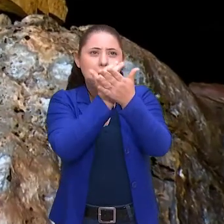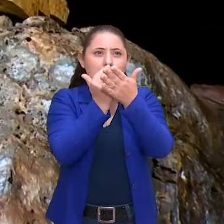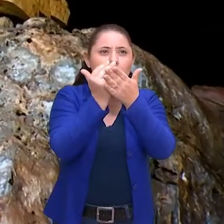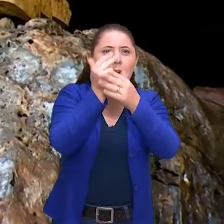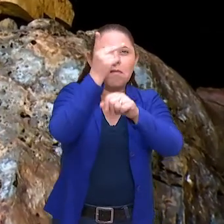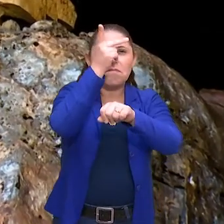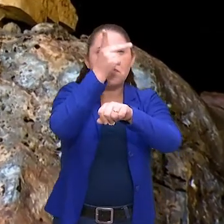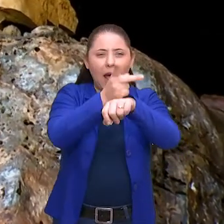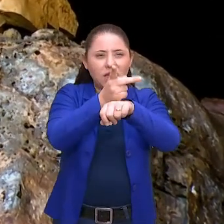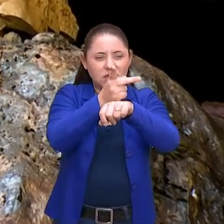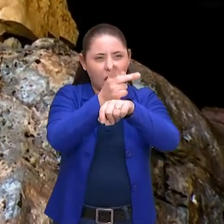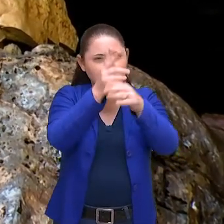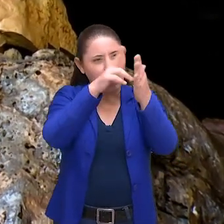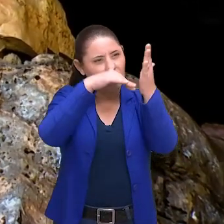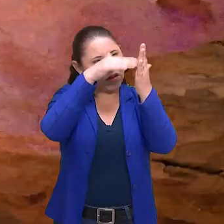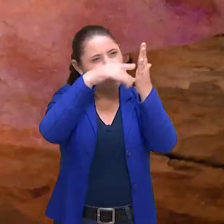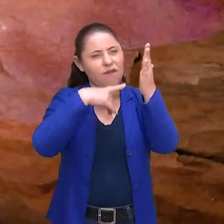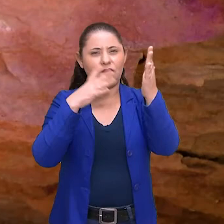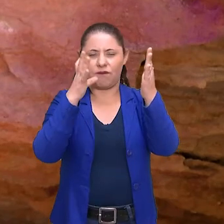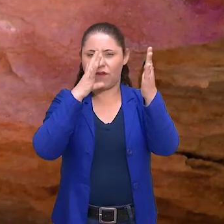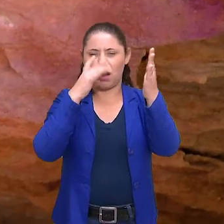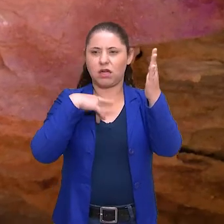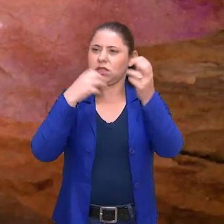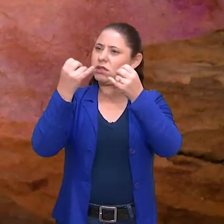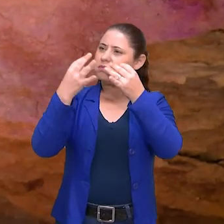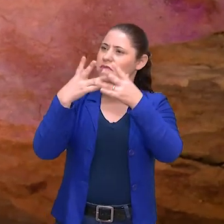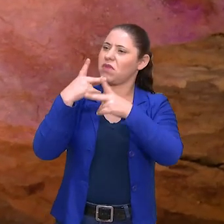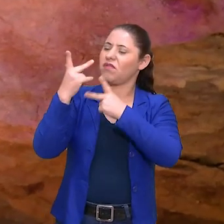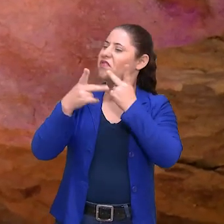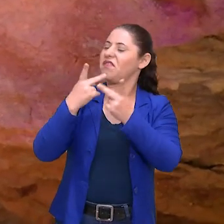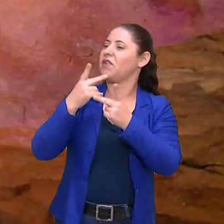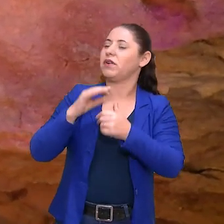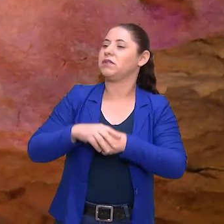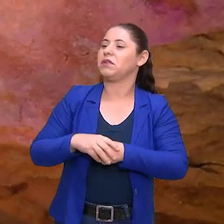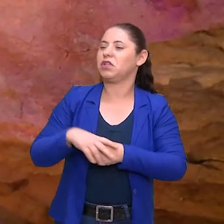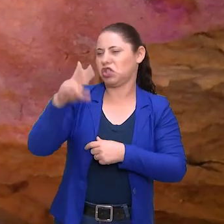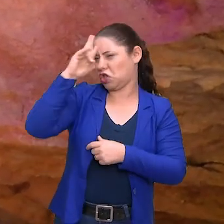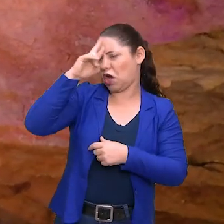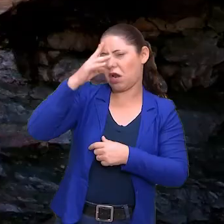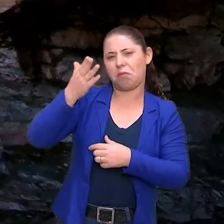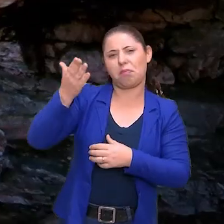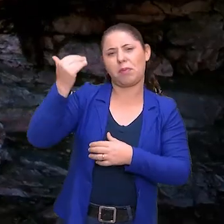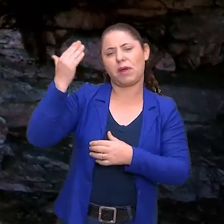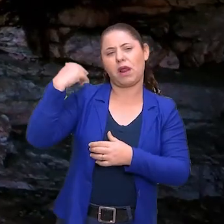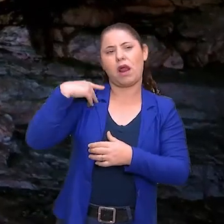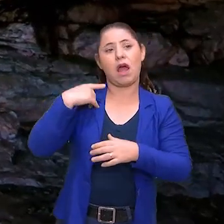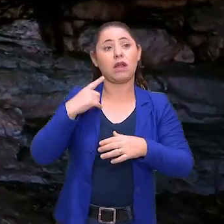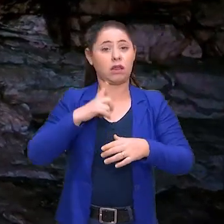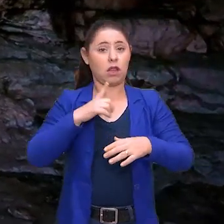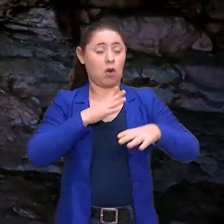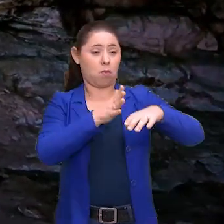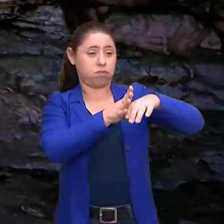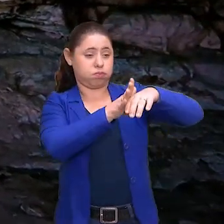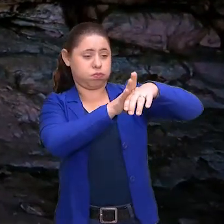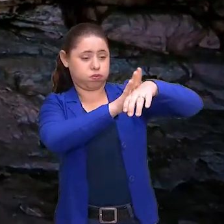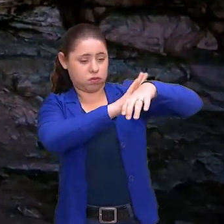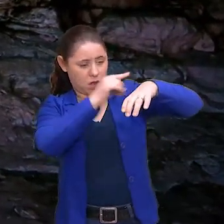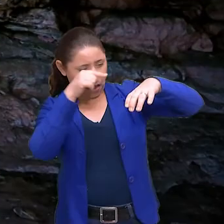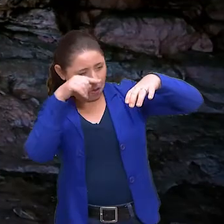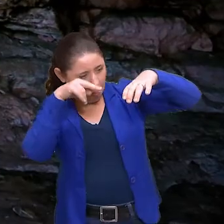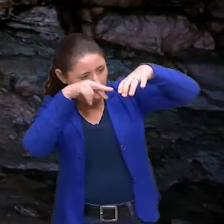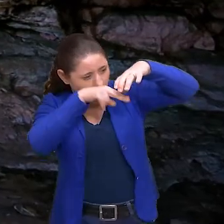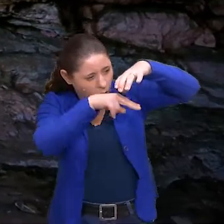das pinturas e as gravuras que tinha na região, que a gente via muito comentário lá na tem uma caverna que